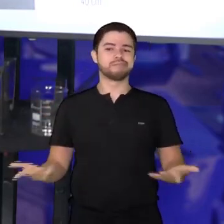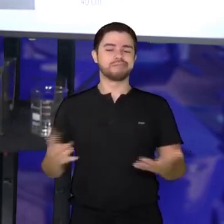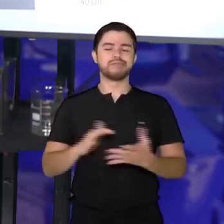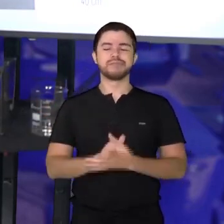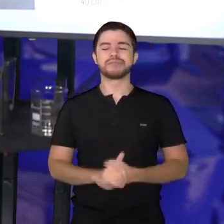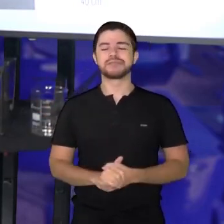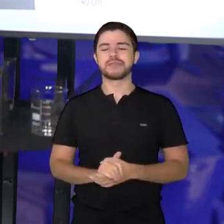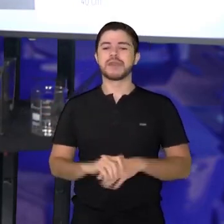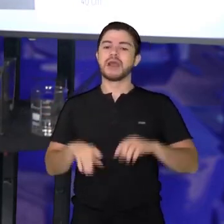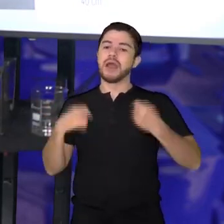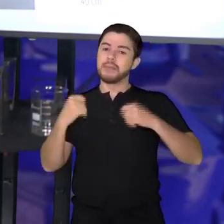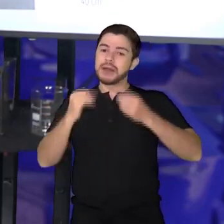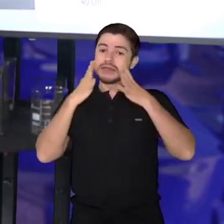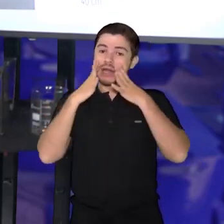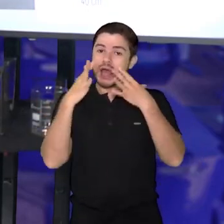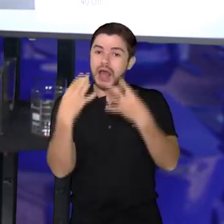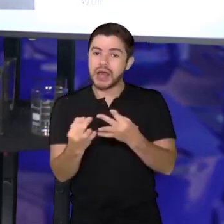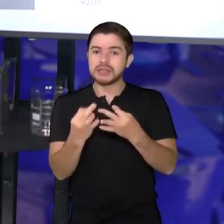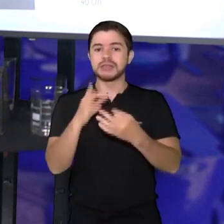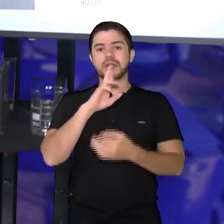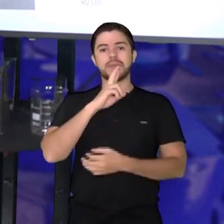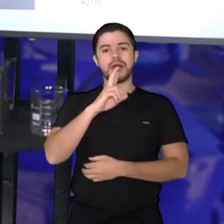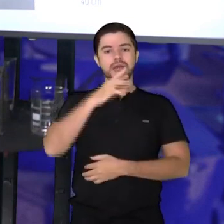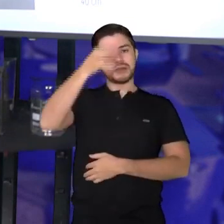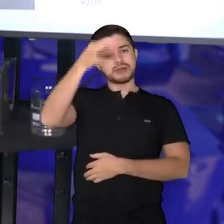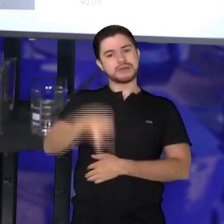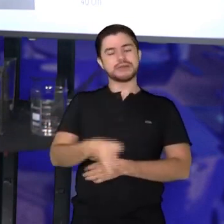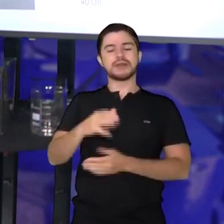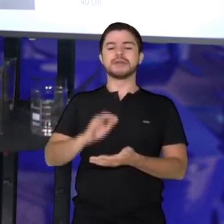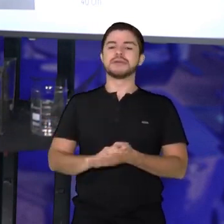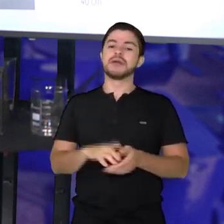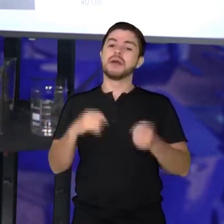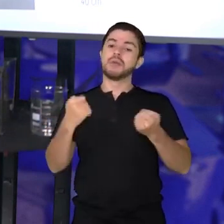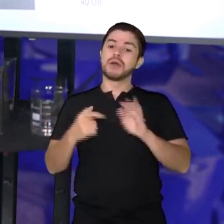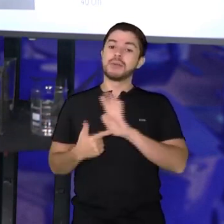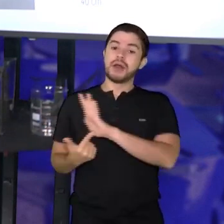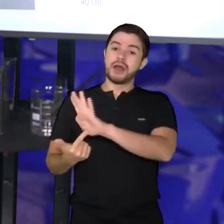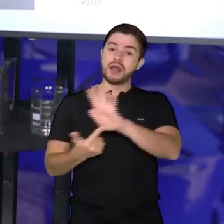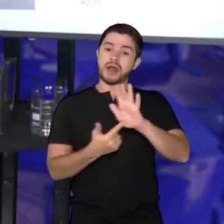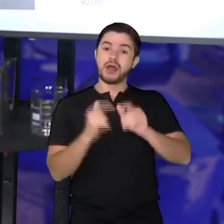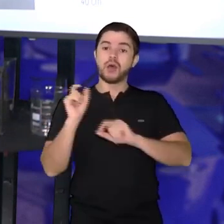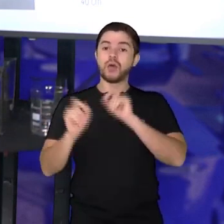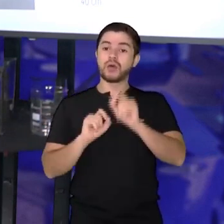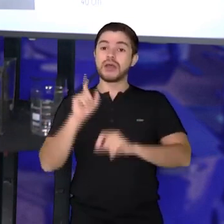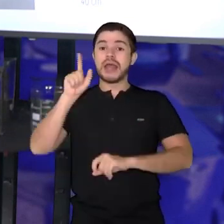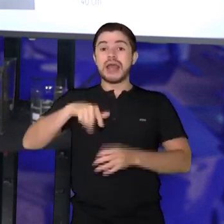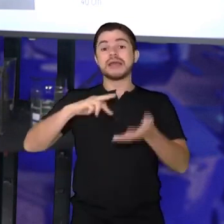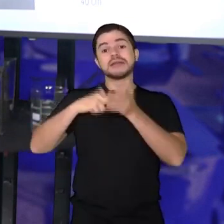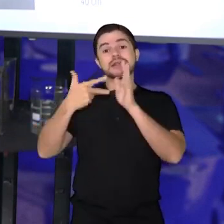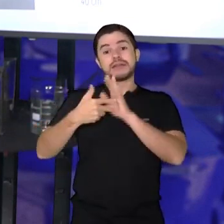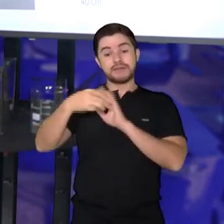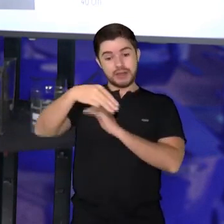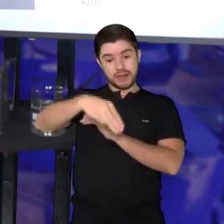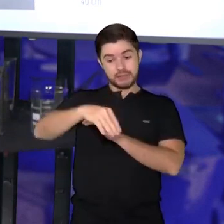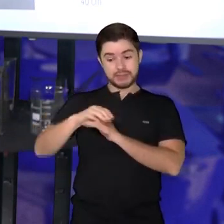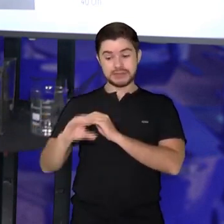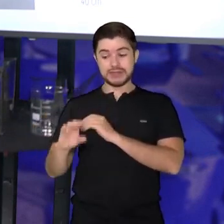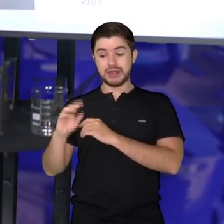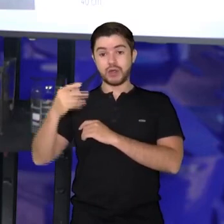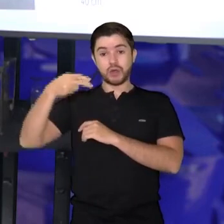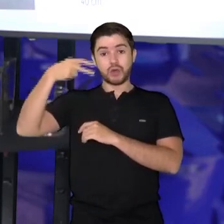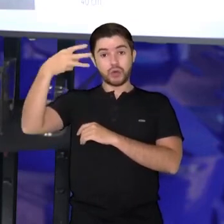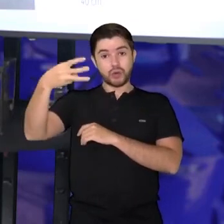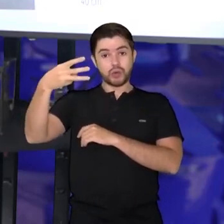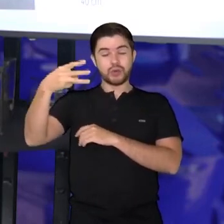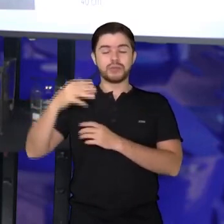Porém, como a gente está falando de volume, lembre-se que a representação padrão é metro cúbico, tá? Temos aqui